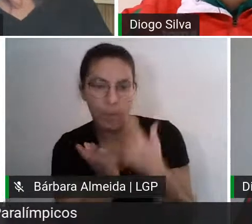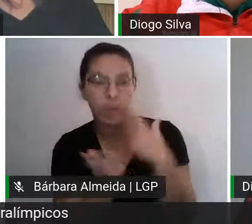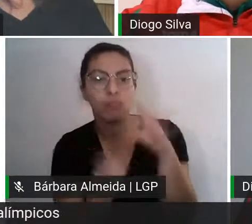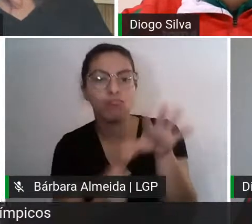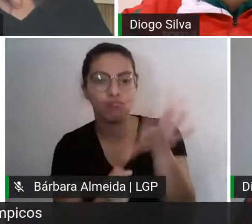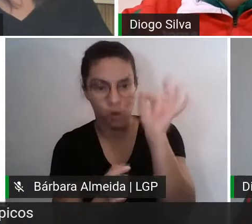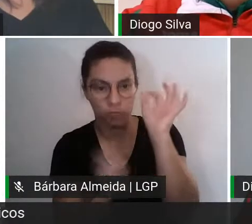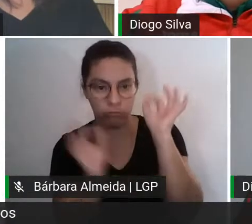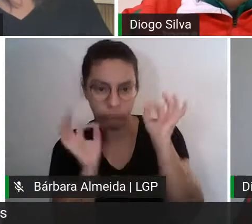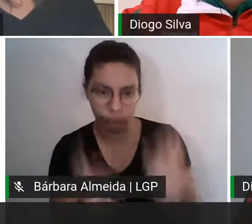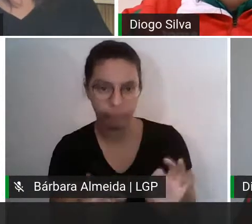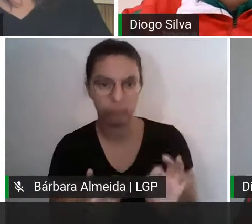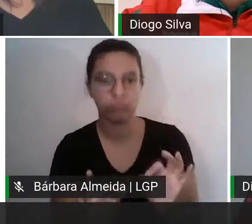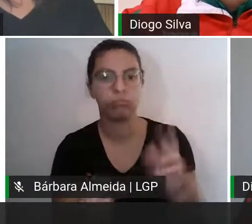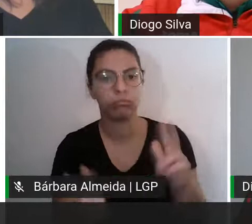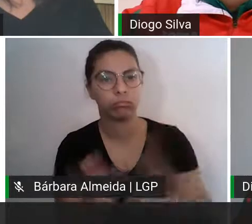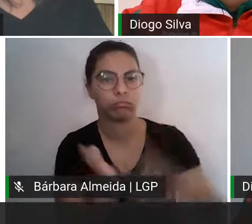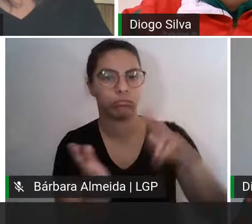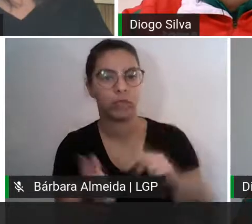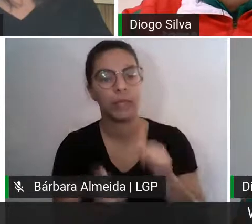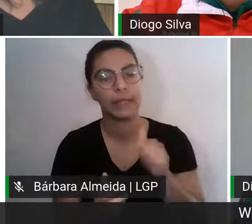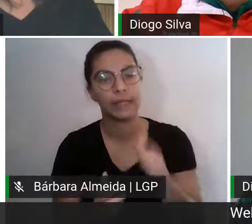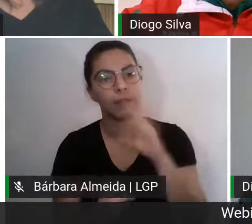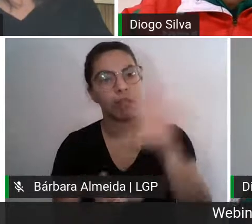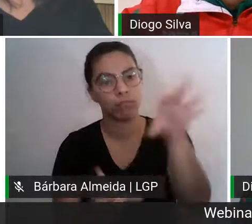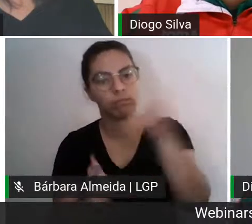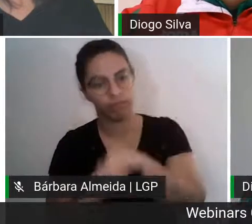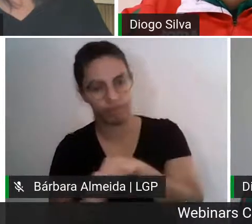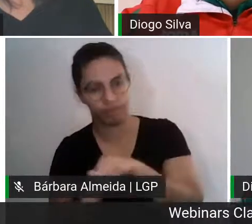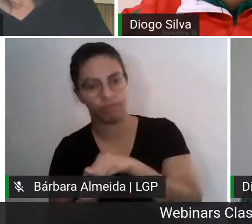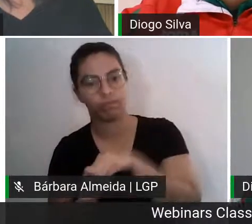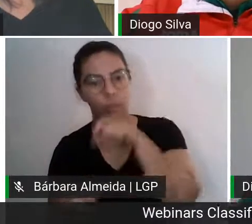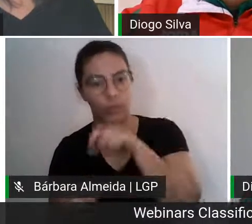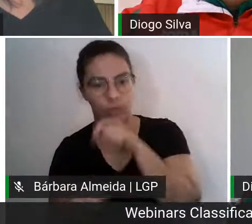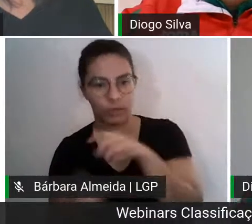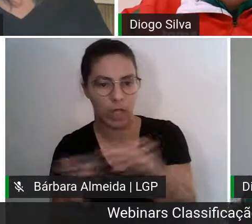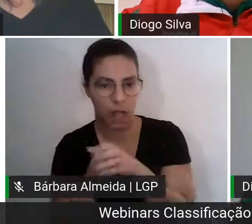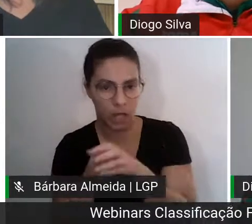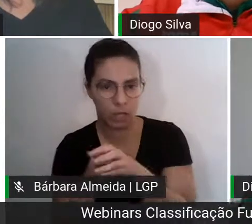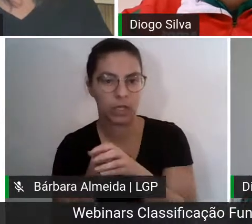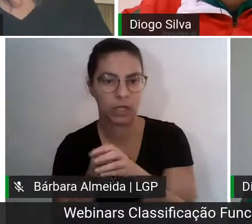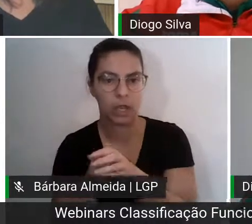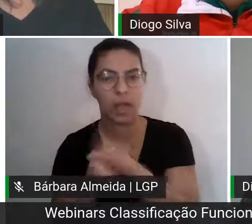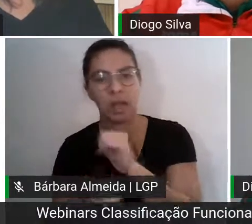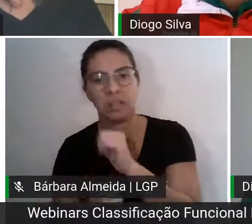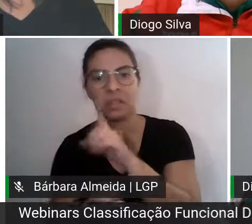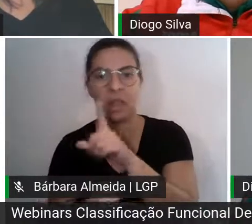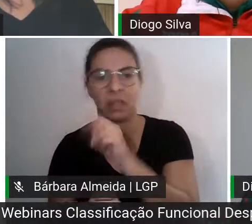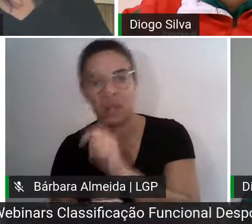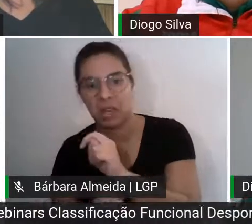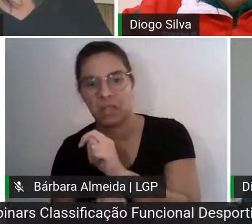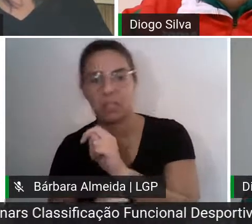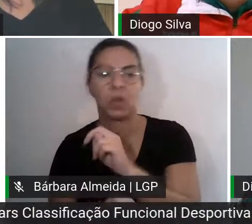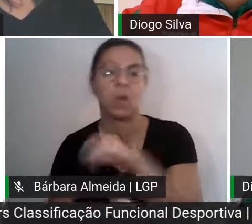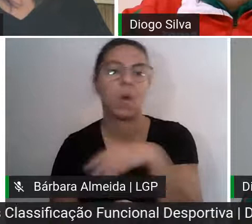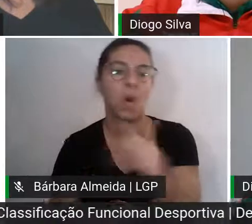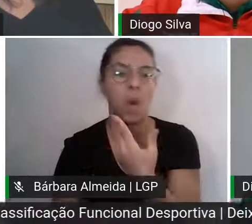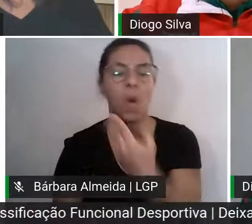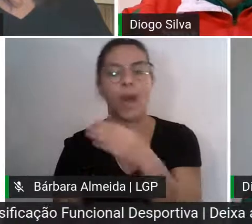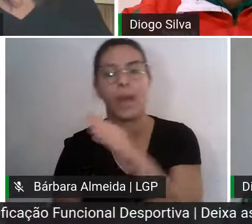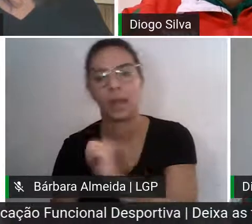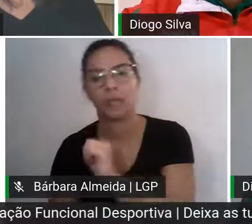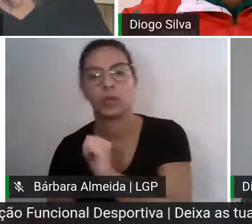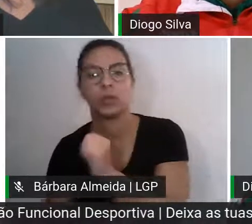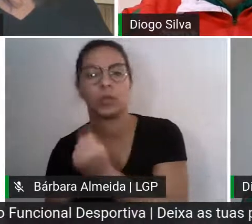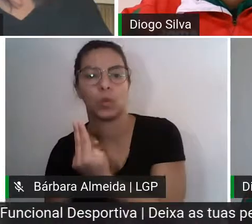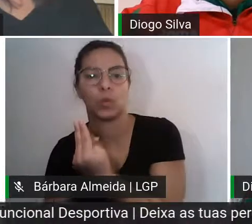serão integrados em alguma destas classes, dos SL3 ao SU5. Não temos ainda neste momento